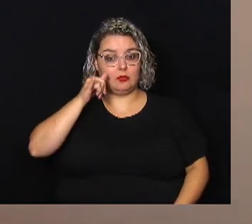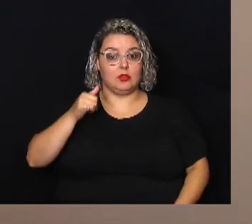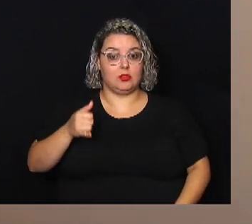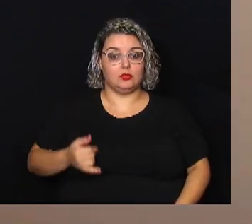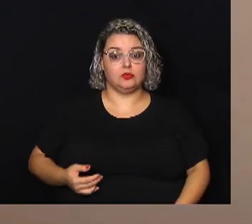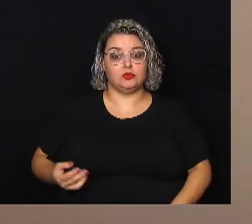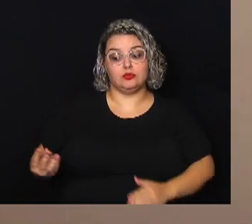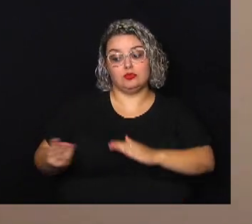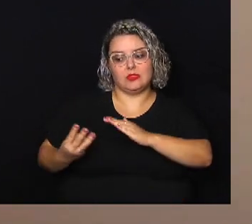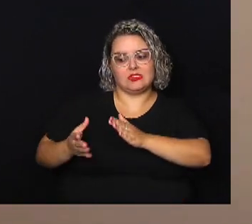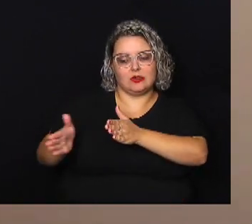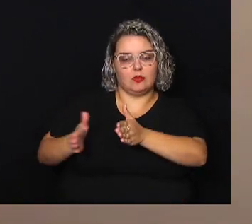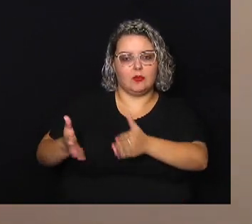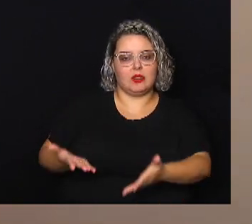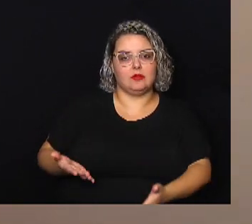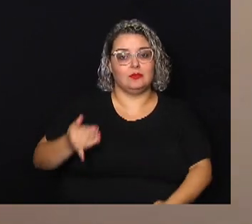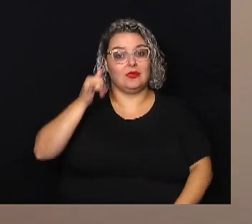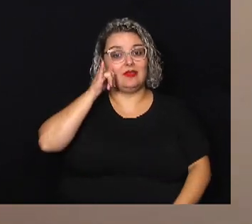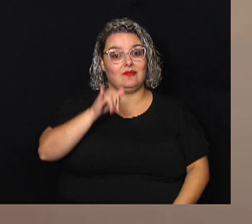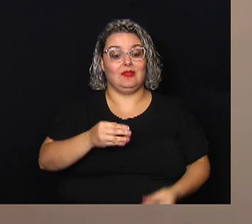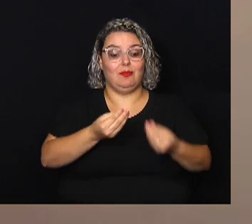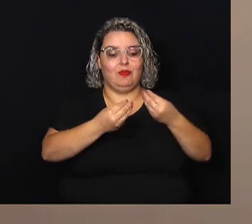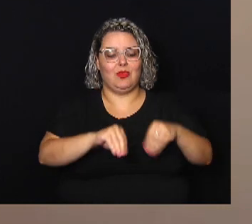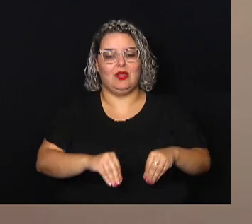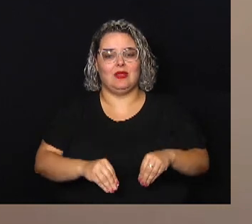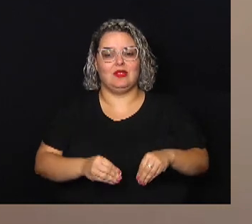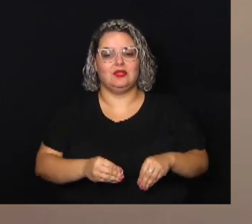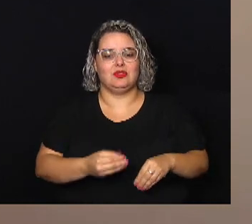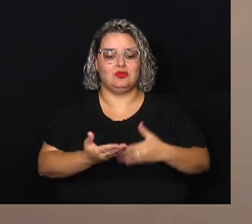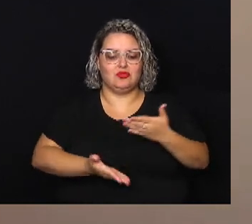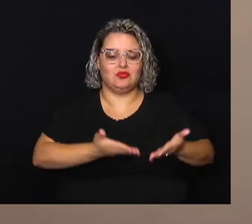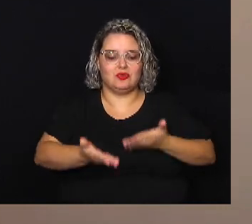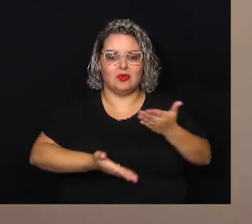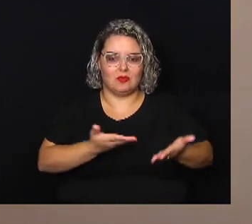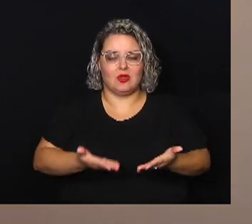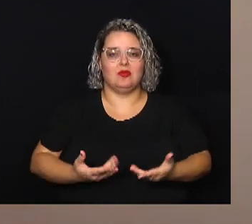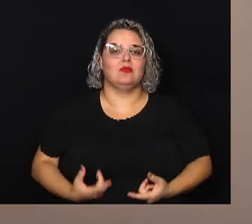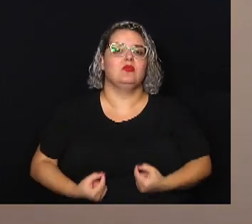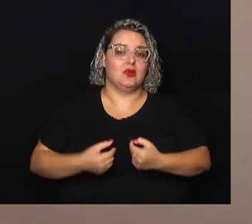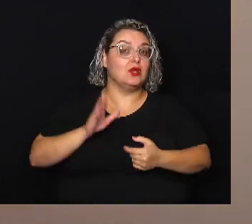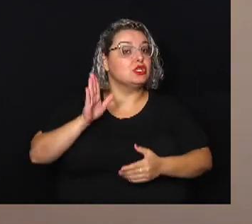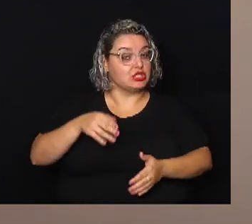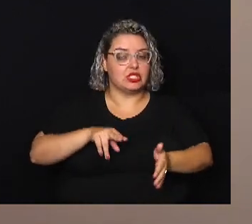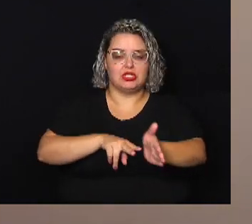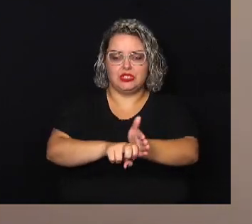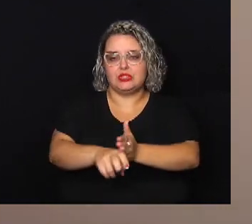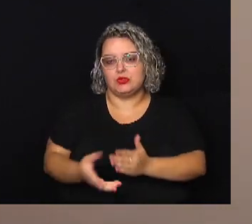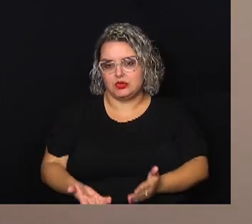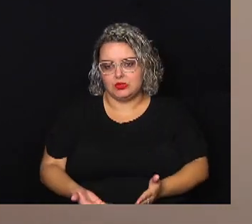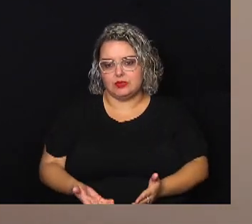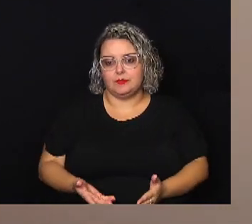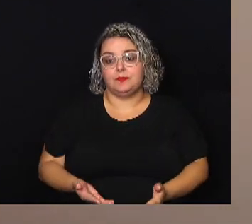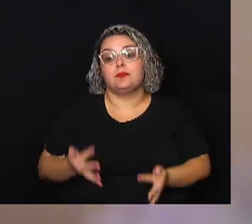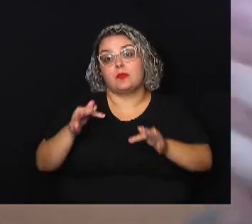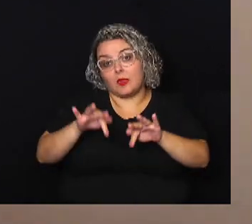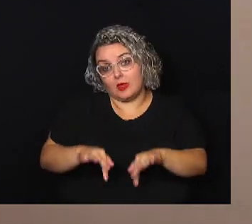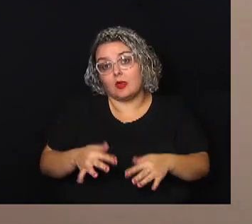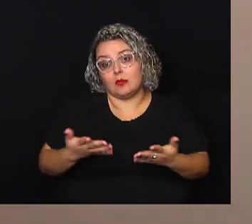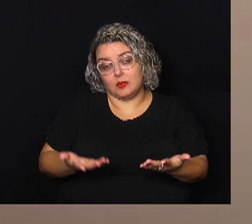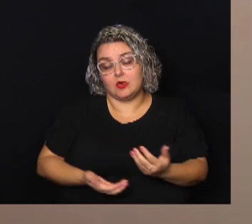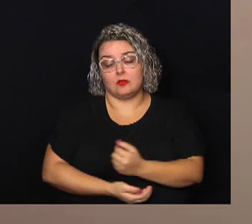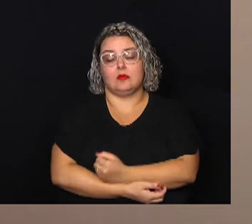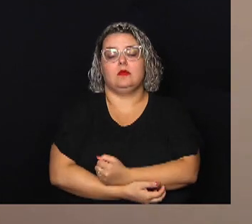evita danos do tratamento para a doença oncológica já diagnosticada. E para finalizar,